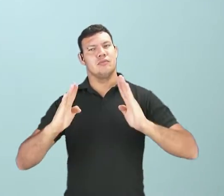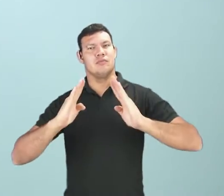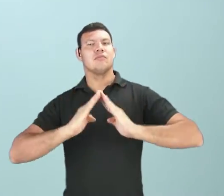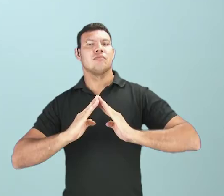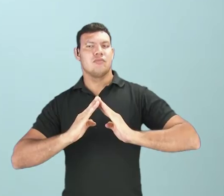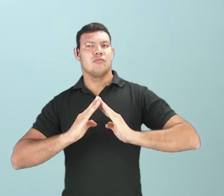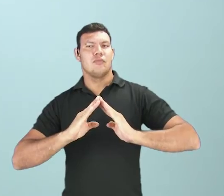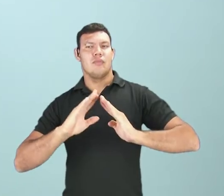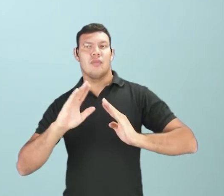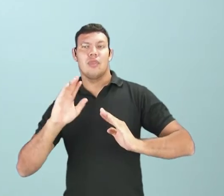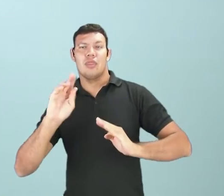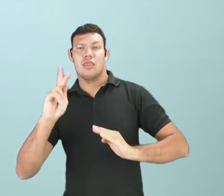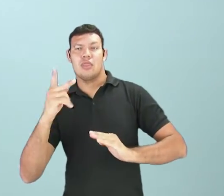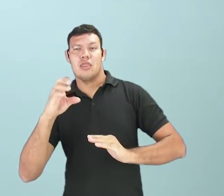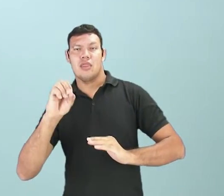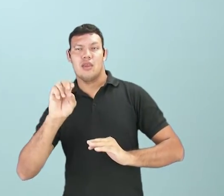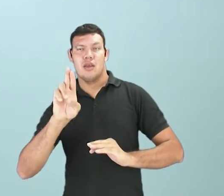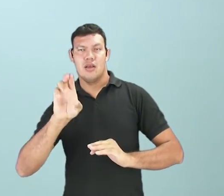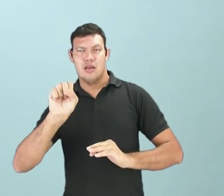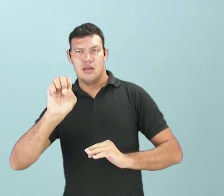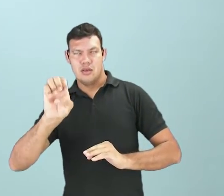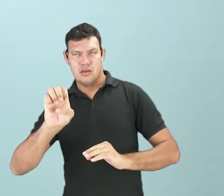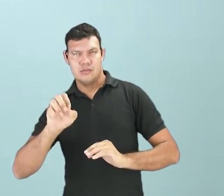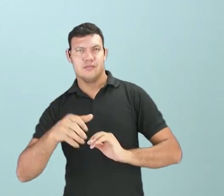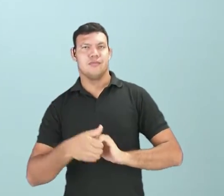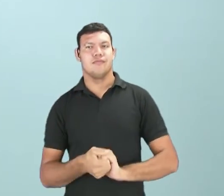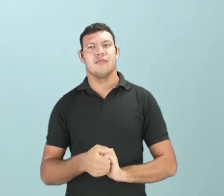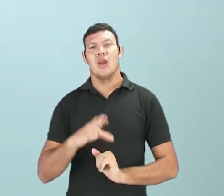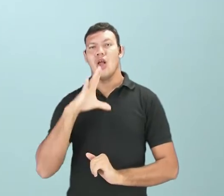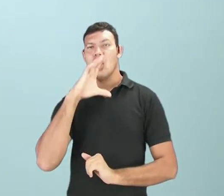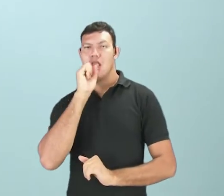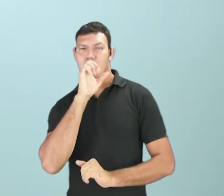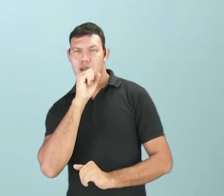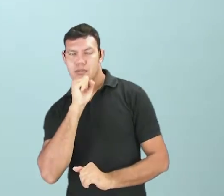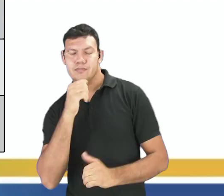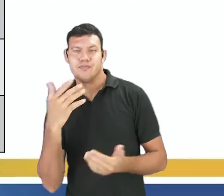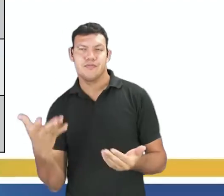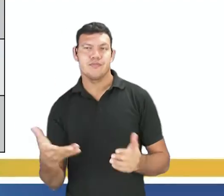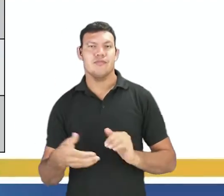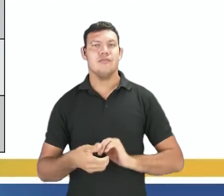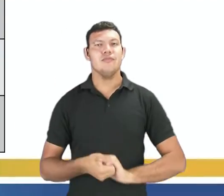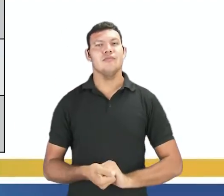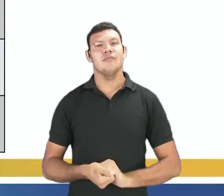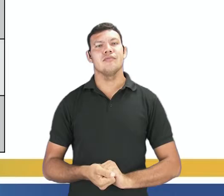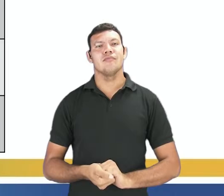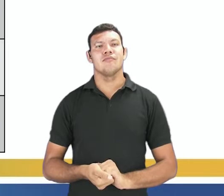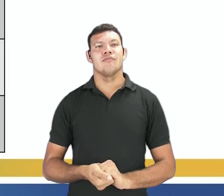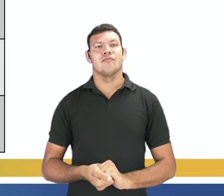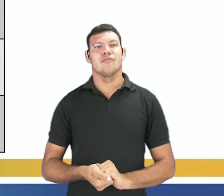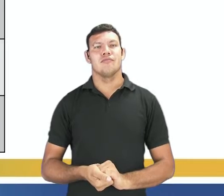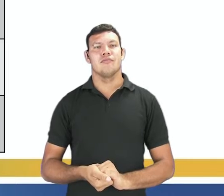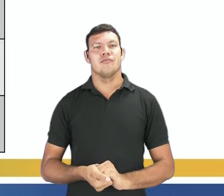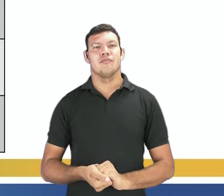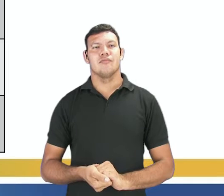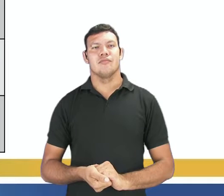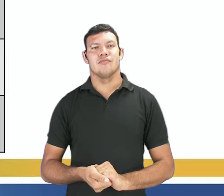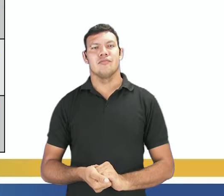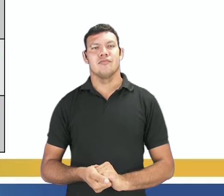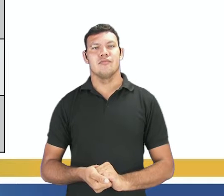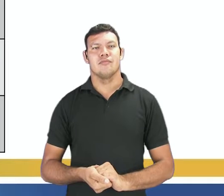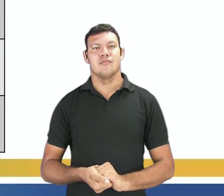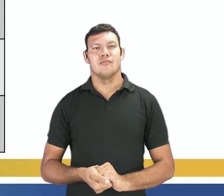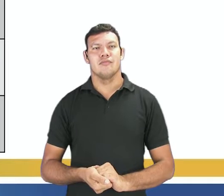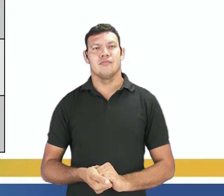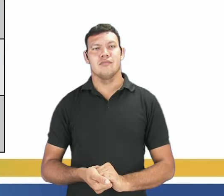a house. Uma laranja, an orange. Lembram? Também vimos sobre o definite article, que é bem